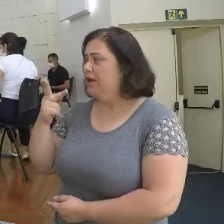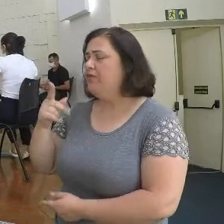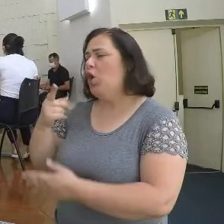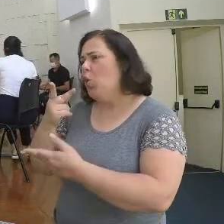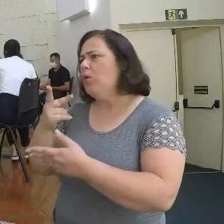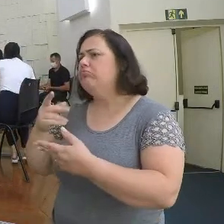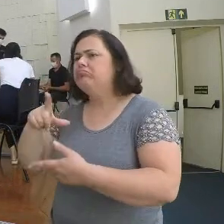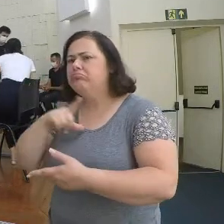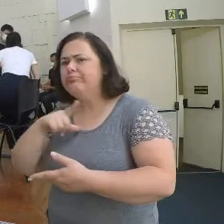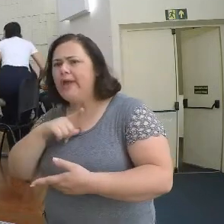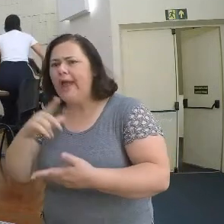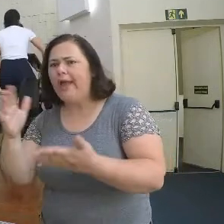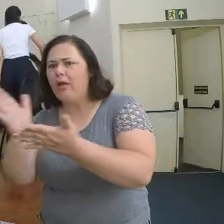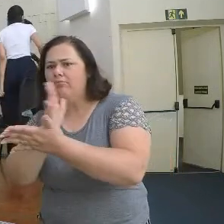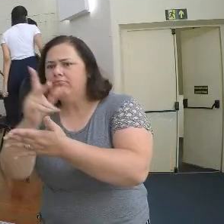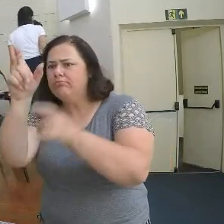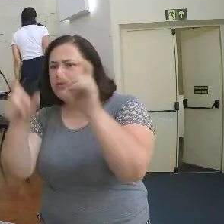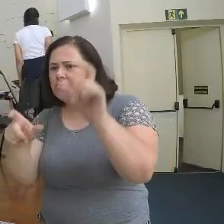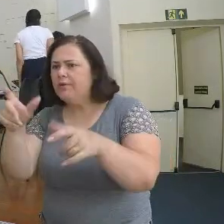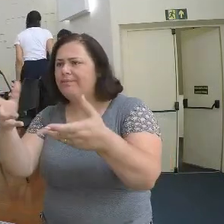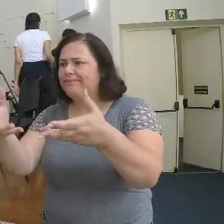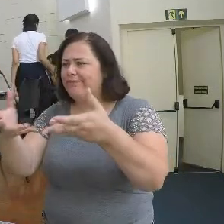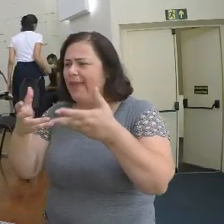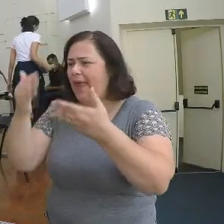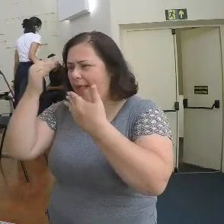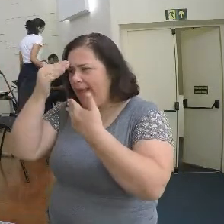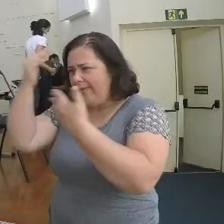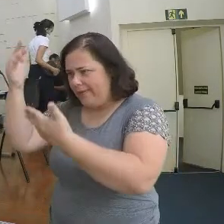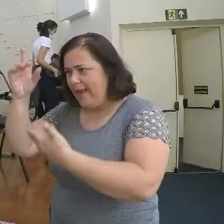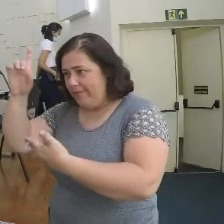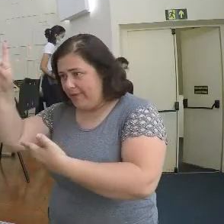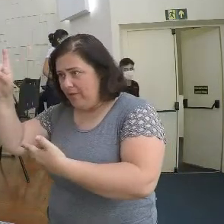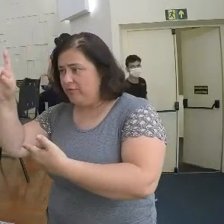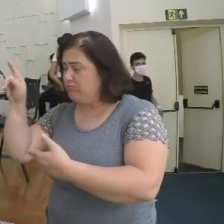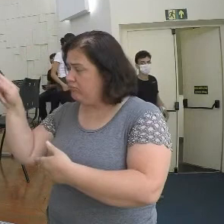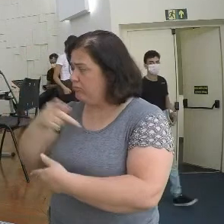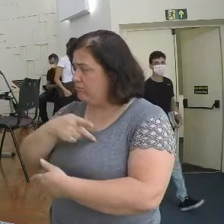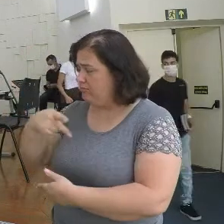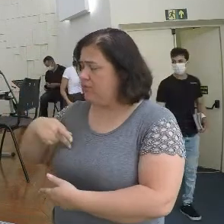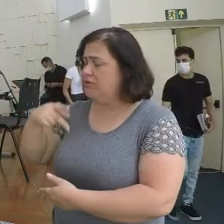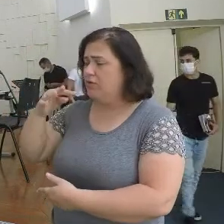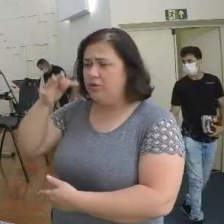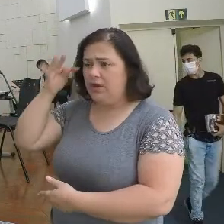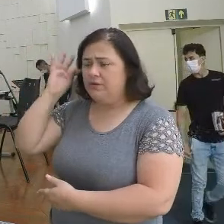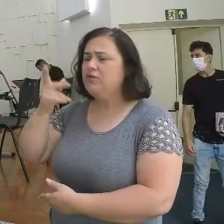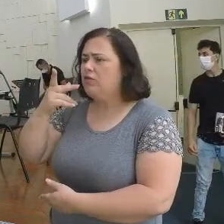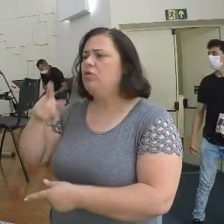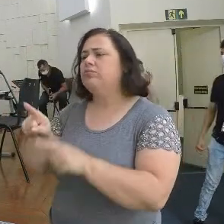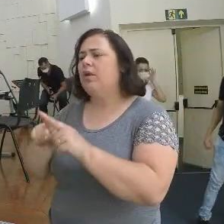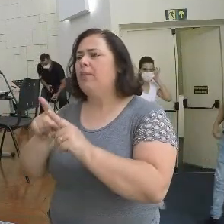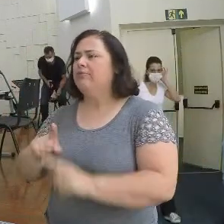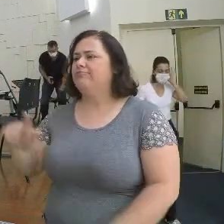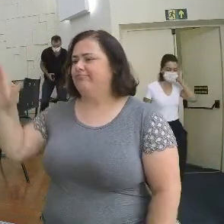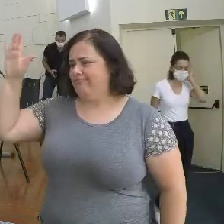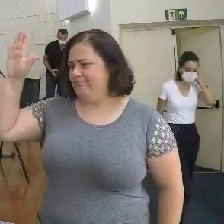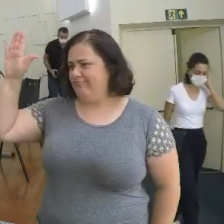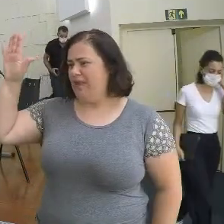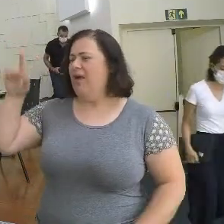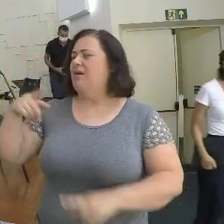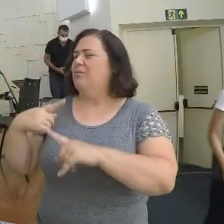irmão João Ribeiro. E, irmão João, fiquei muito feliz, muito grato a Deus por ver como a irmã Ruth está